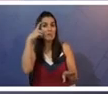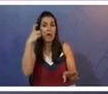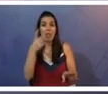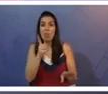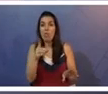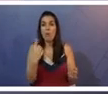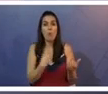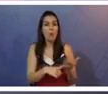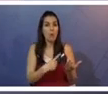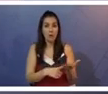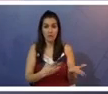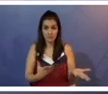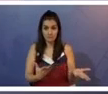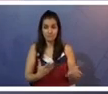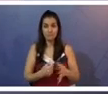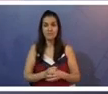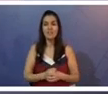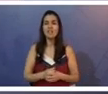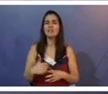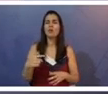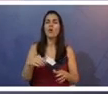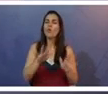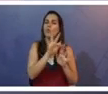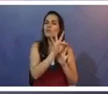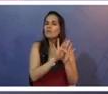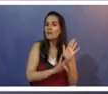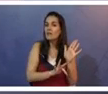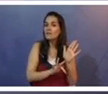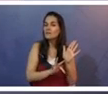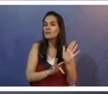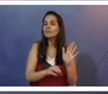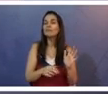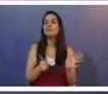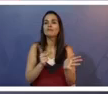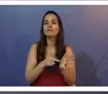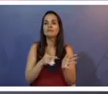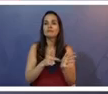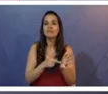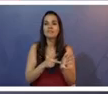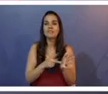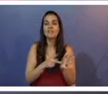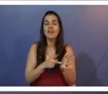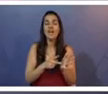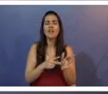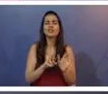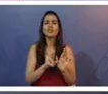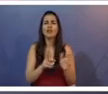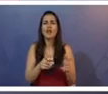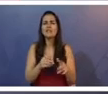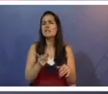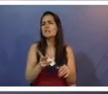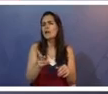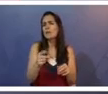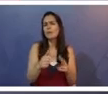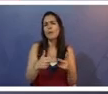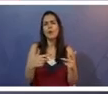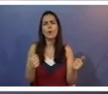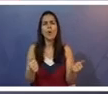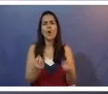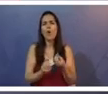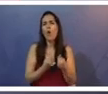No texto argumentativo, o tema é necessariamente polêmico, sempre assuntos polêmicos. Então, pode ser tratado assuntos